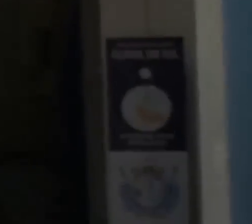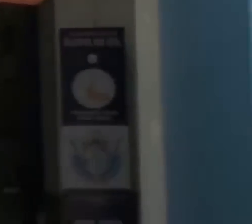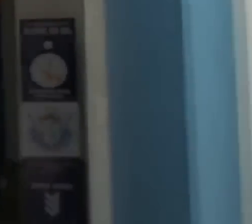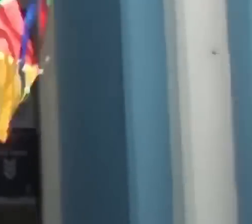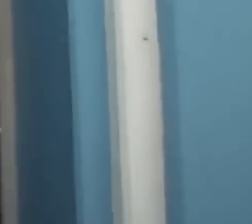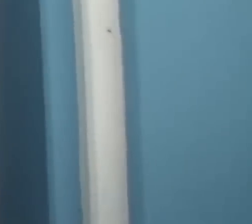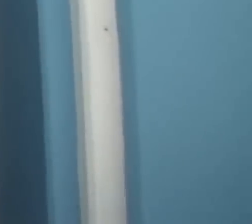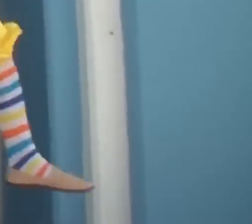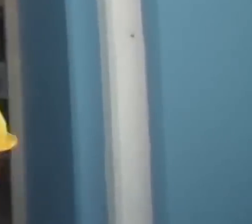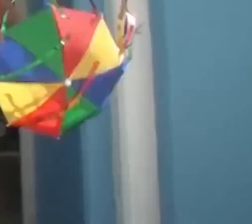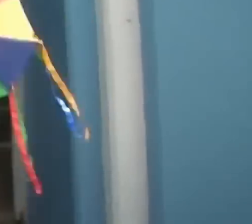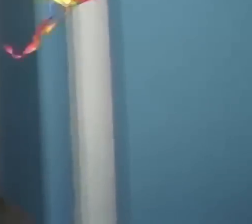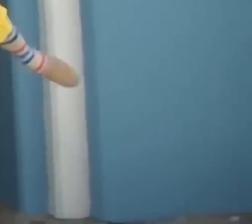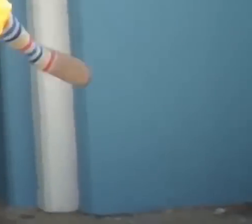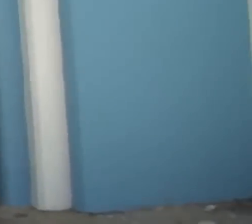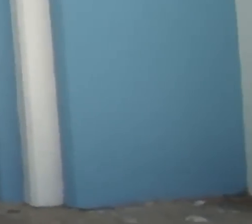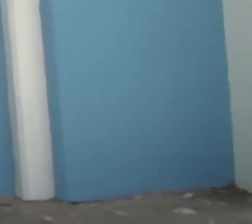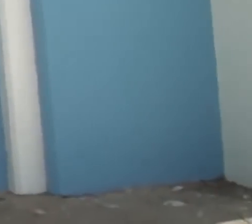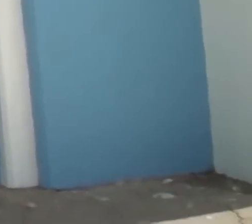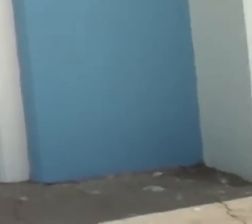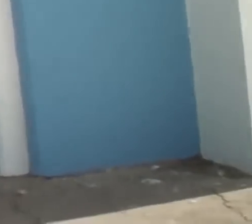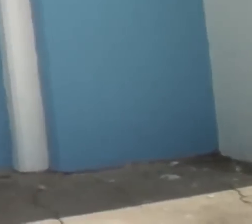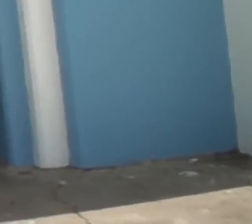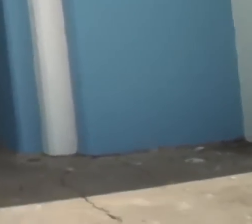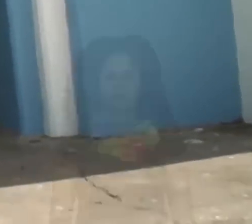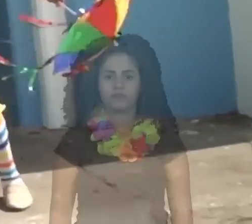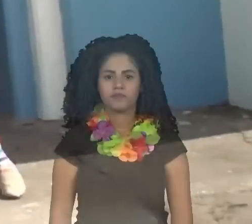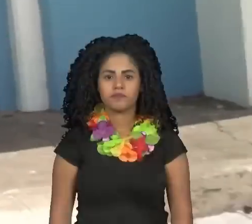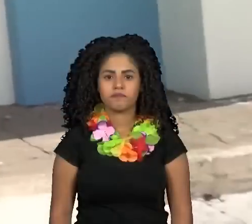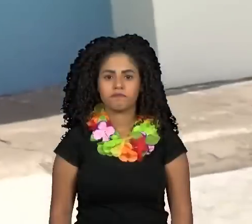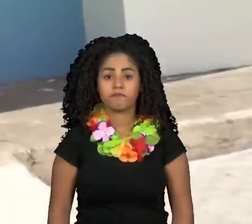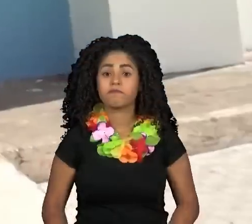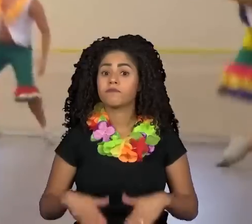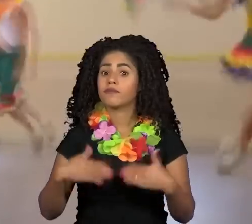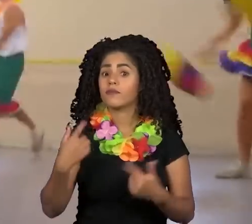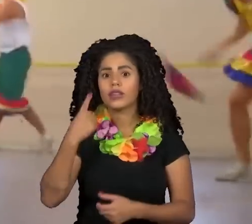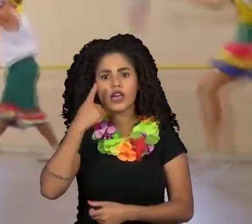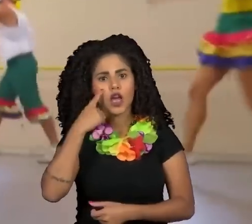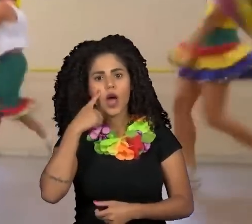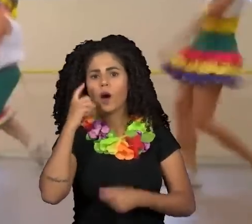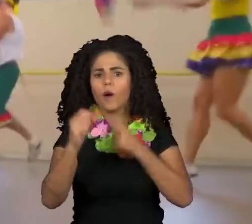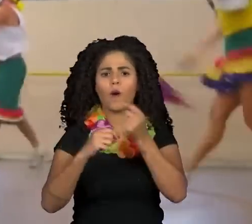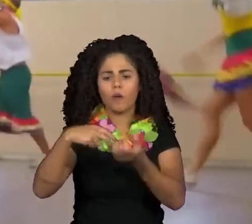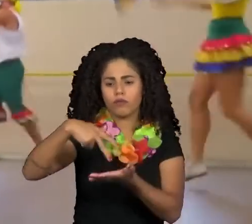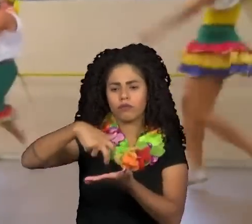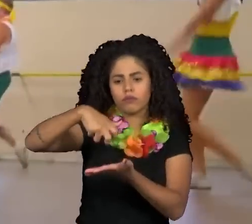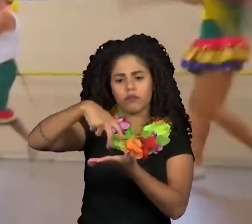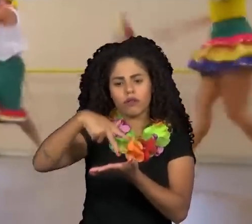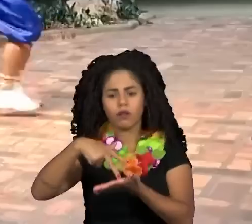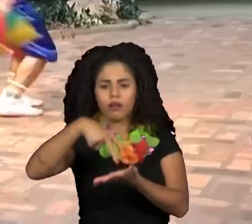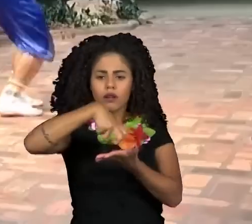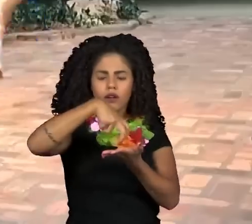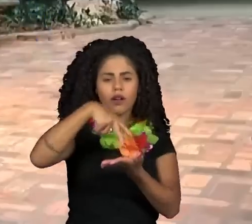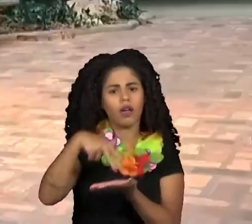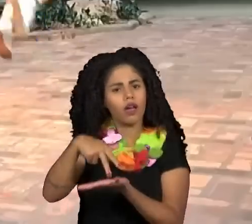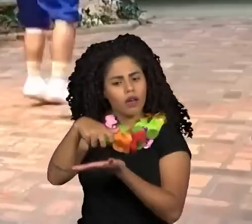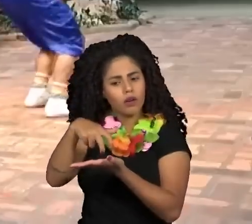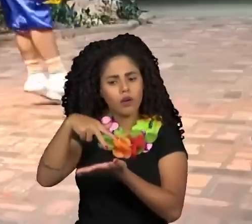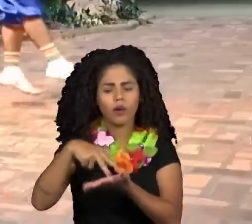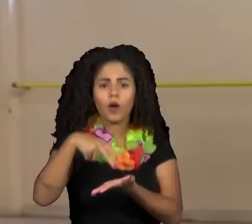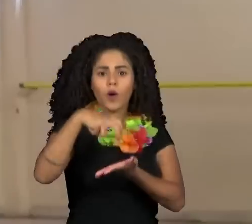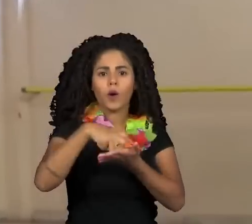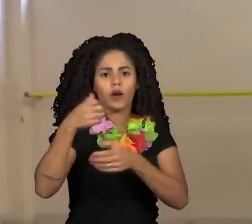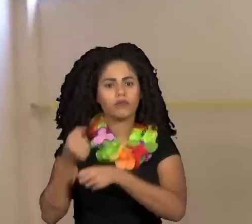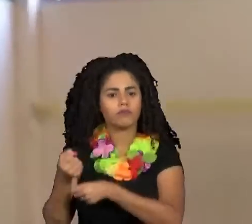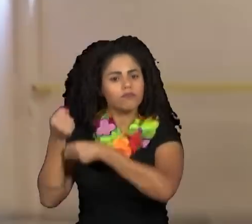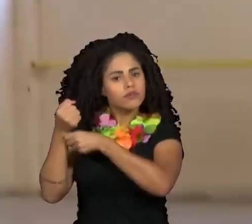umas e outras e cair no passo. O passo é o nome que se dá à dança do